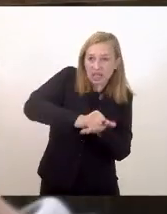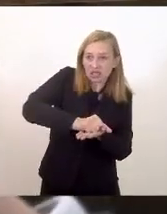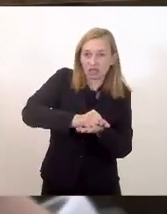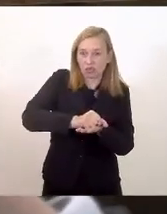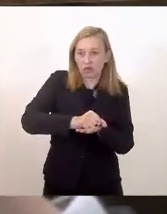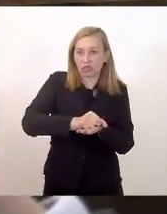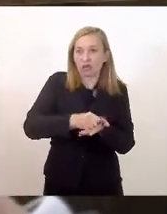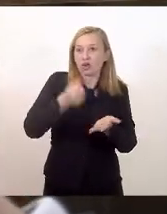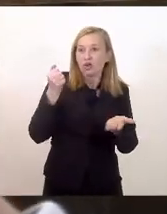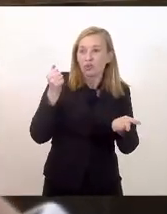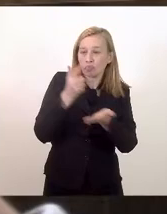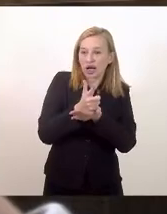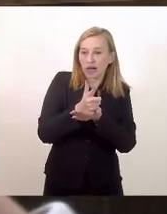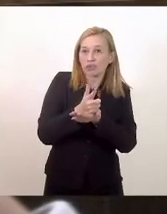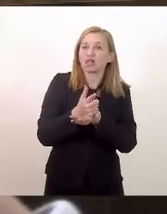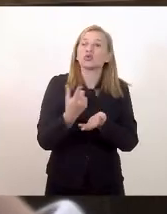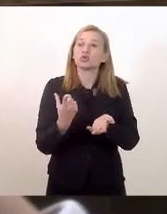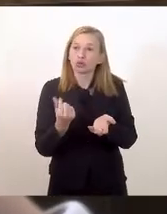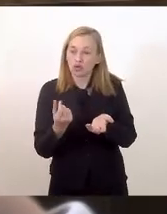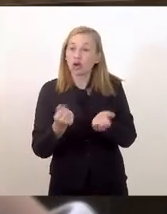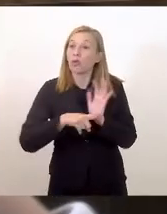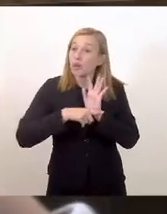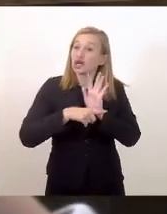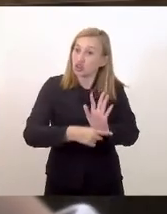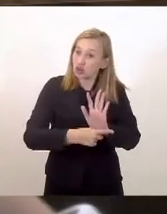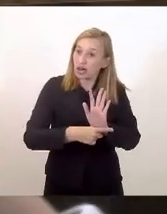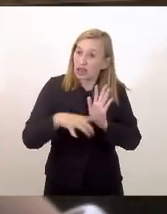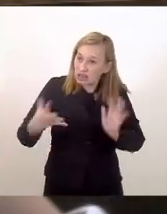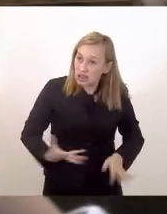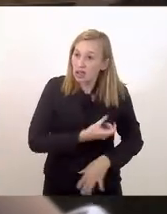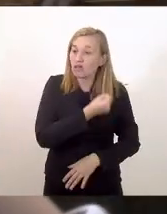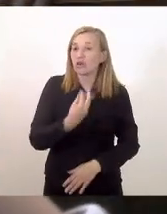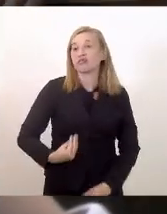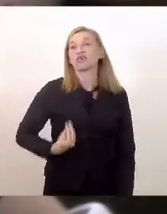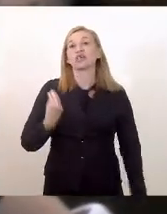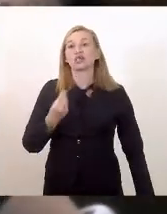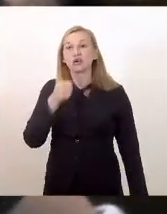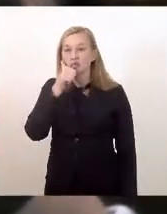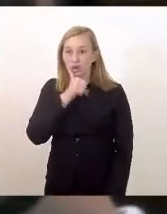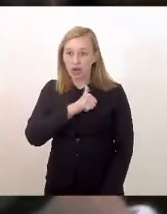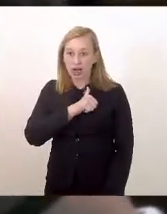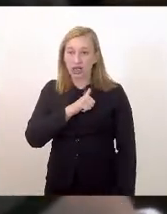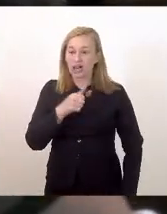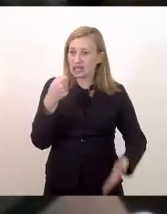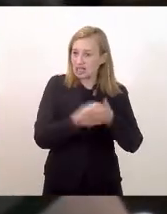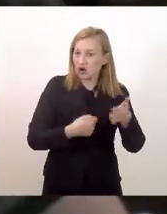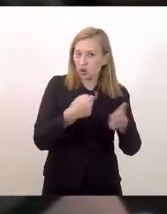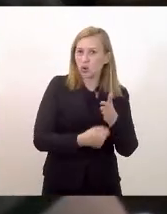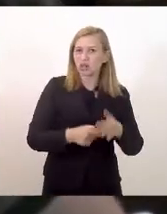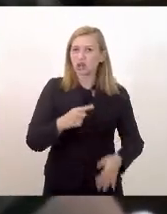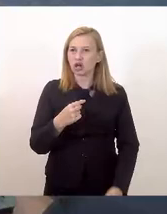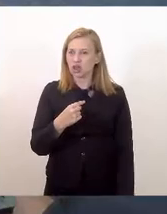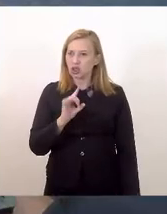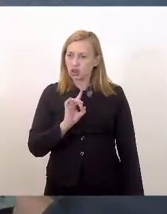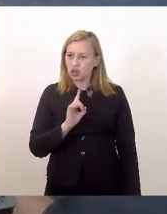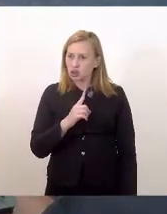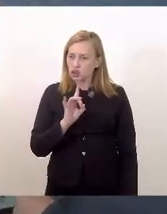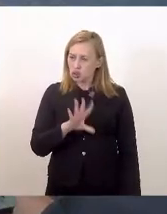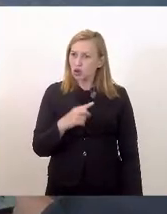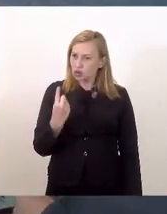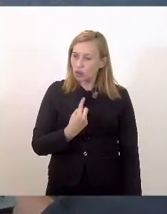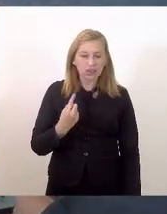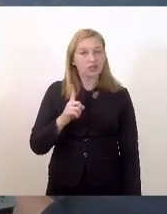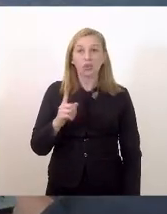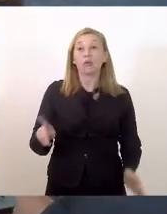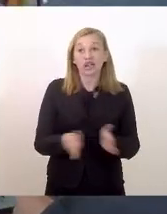e o pagamento desse valor para ajudarmos a salvar a vida de mulheres. Essa luta não é só nossa, essa luta é do